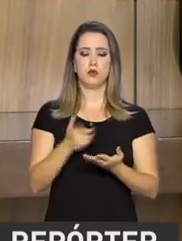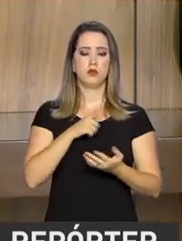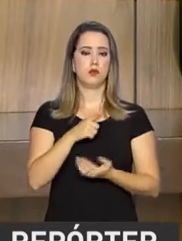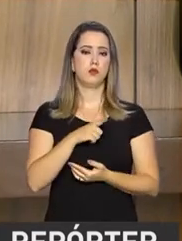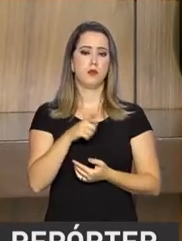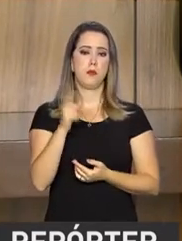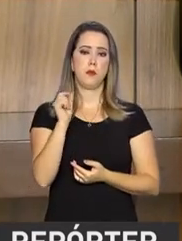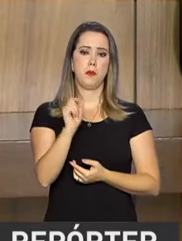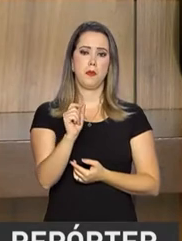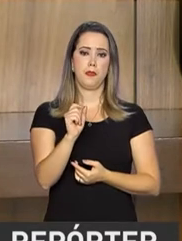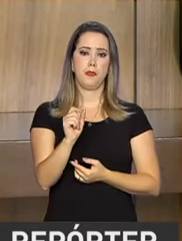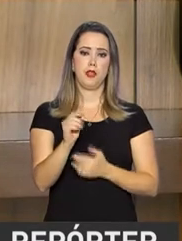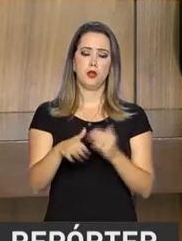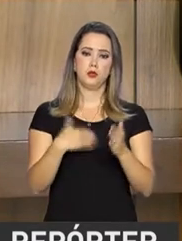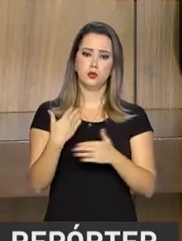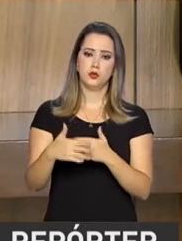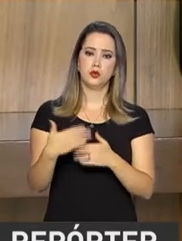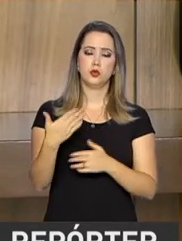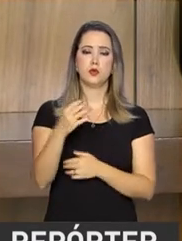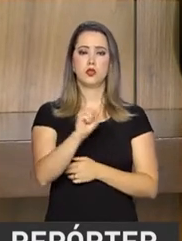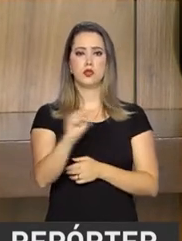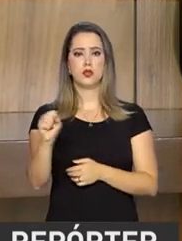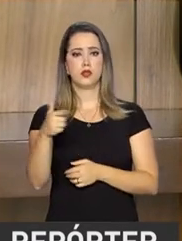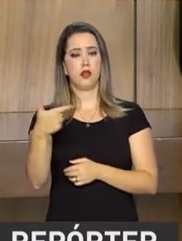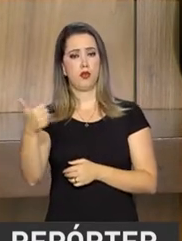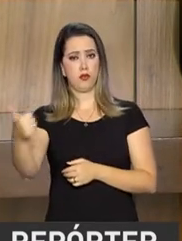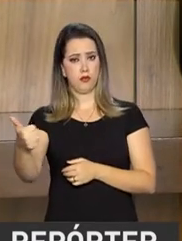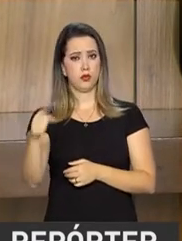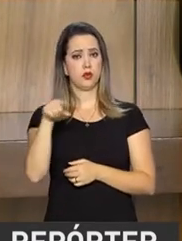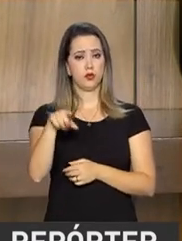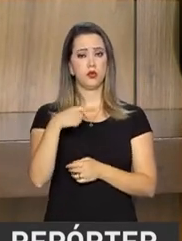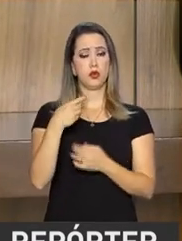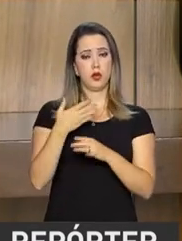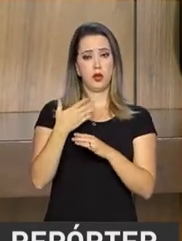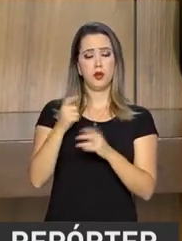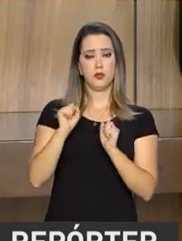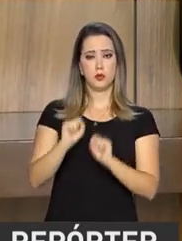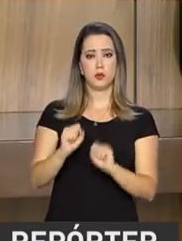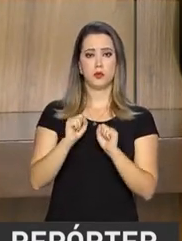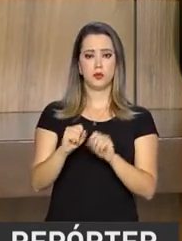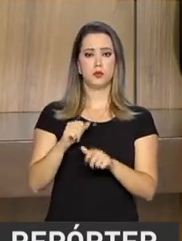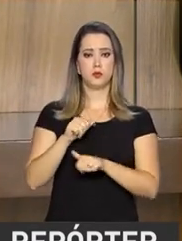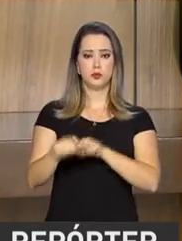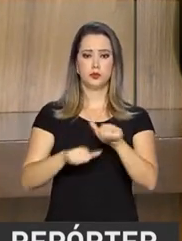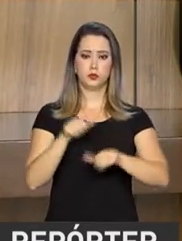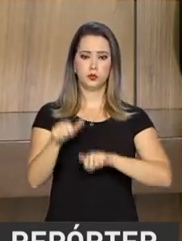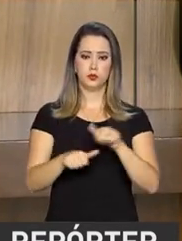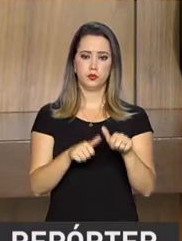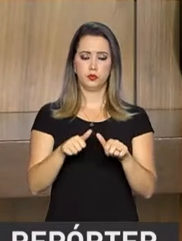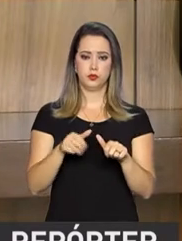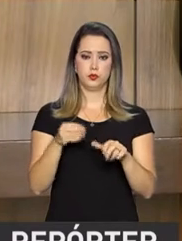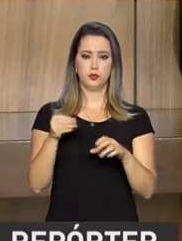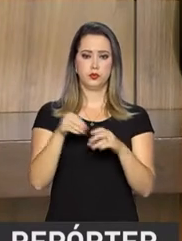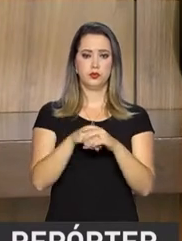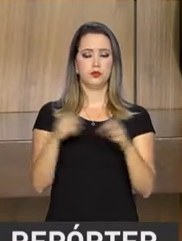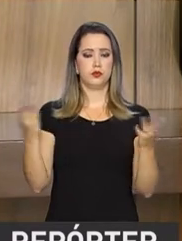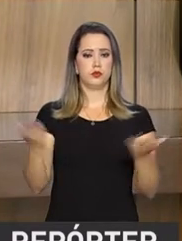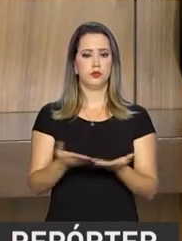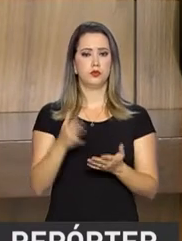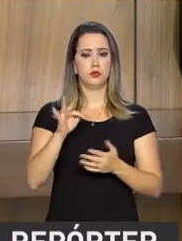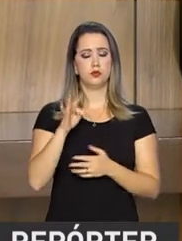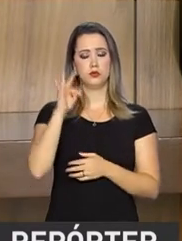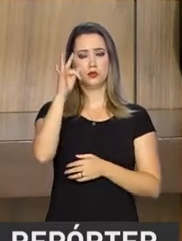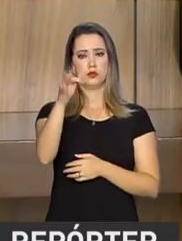né neste início de século 21 nós temos a capacidade de renovar dentro de um presente com